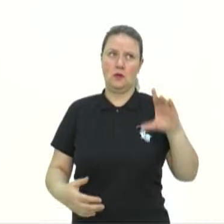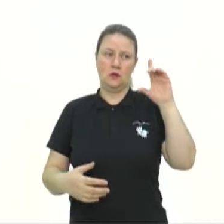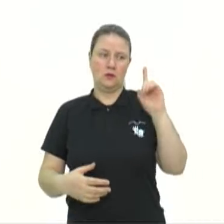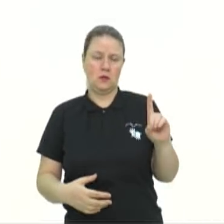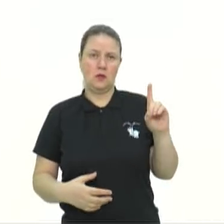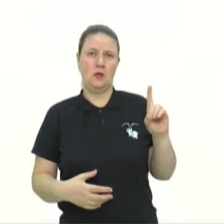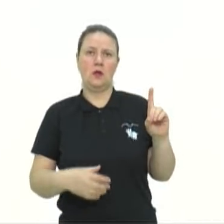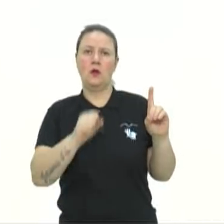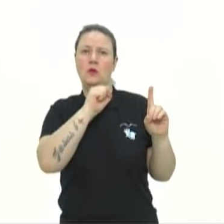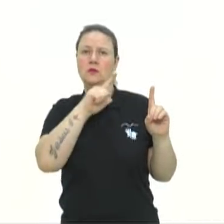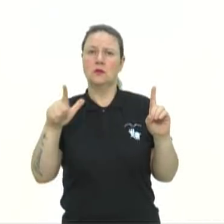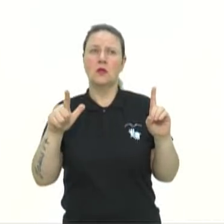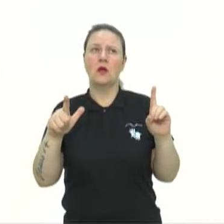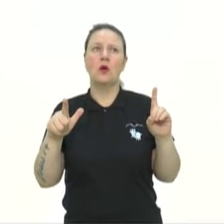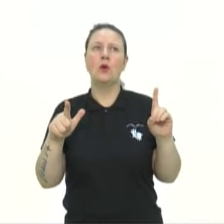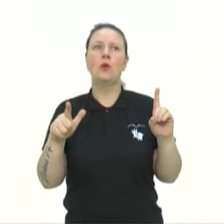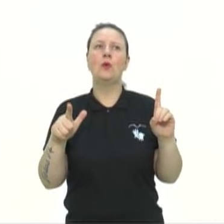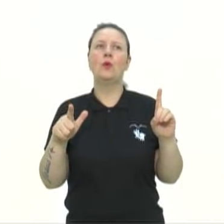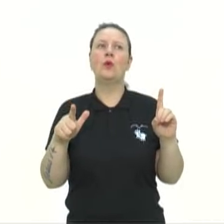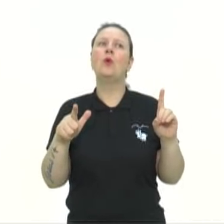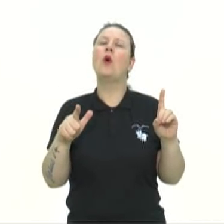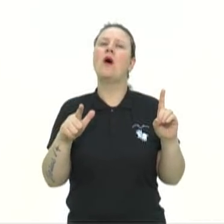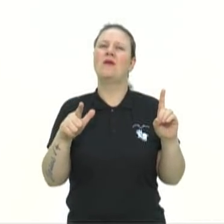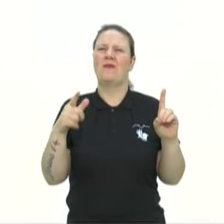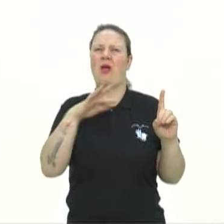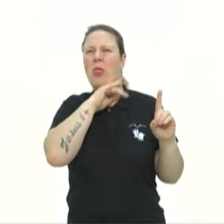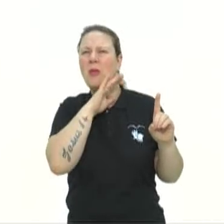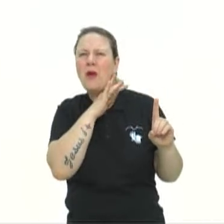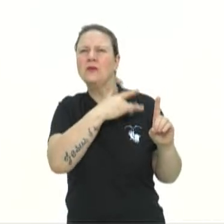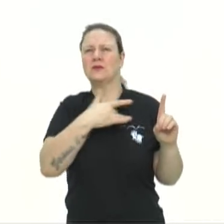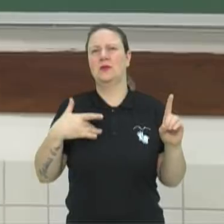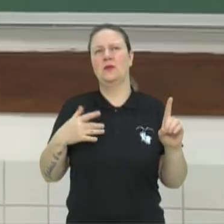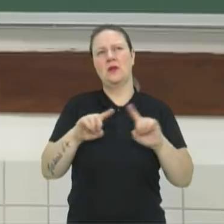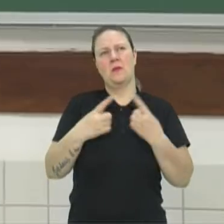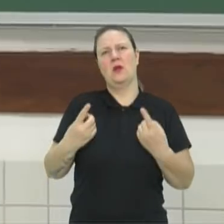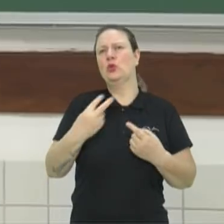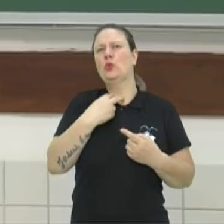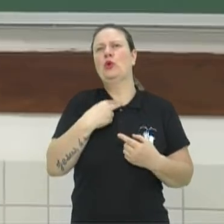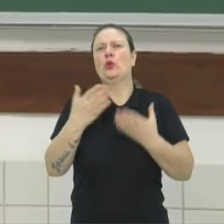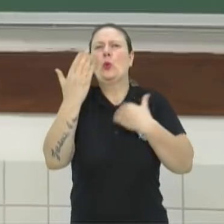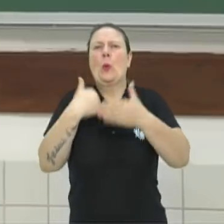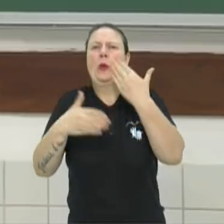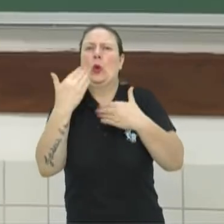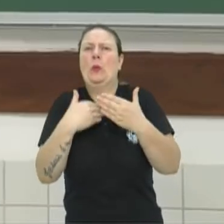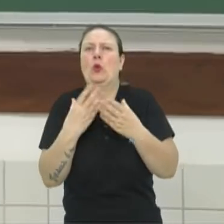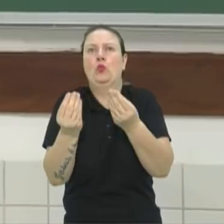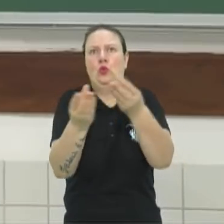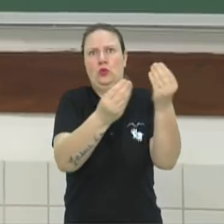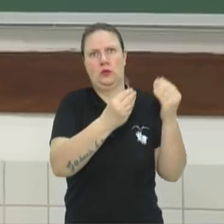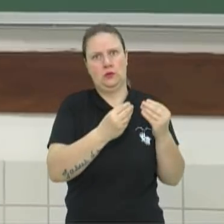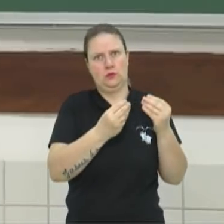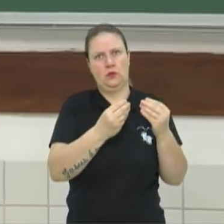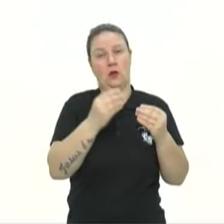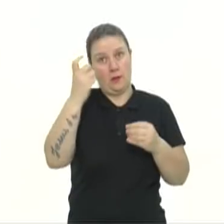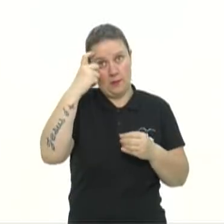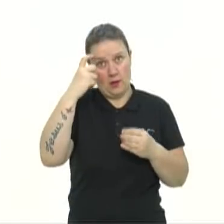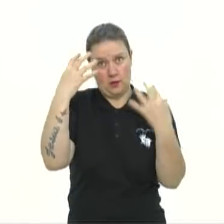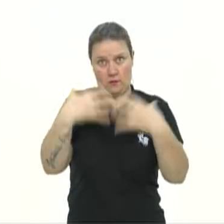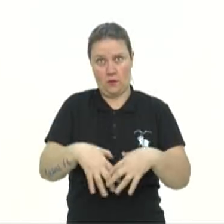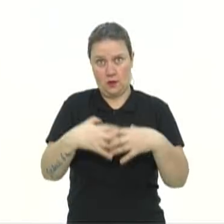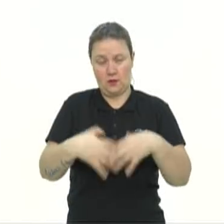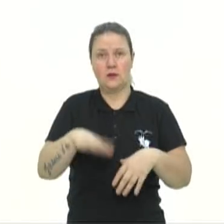ser consumido em excesso. Qual delas você acha que é a correta? Pensem um pouquinho e eu já volto com vocês.